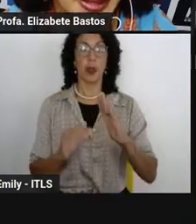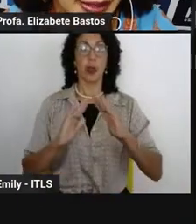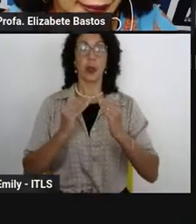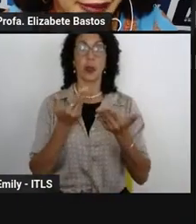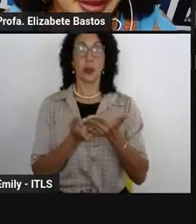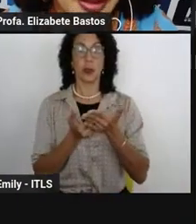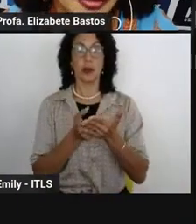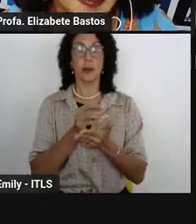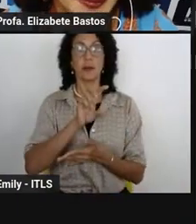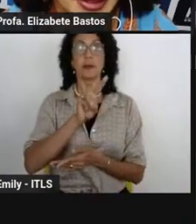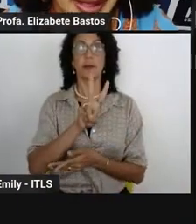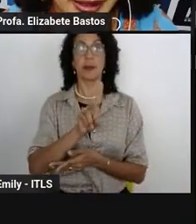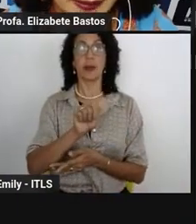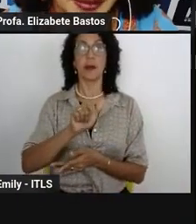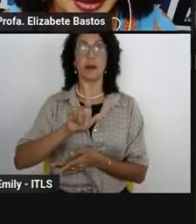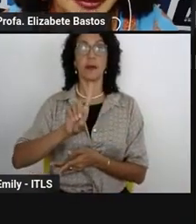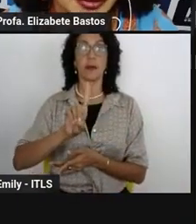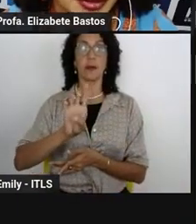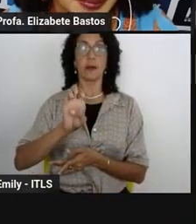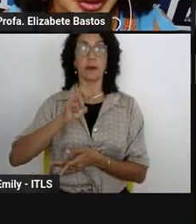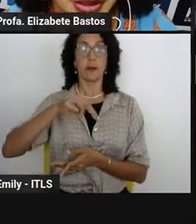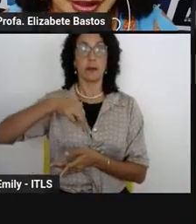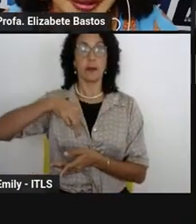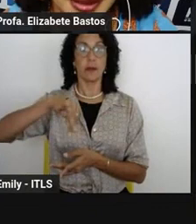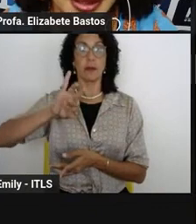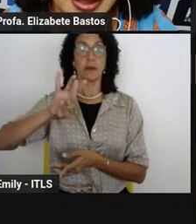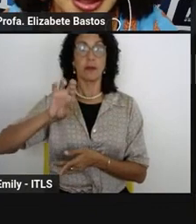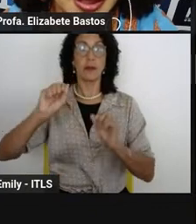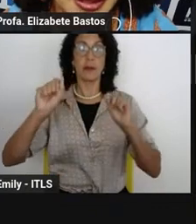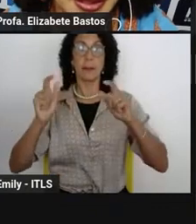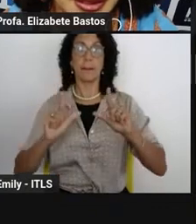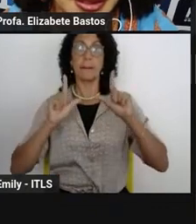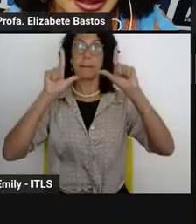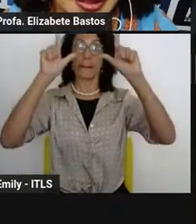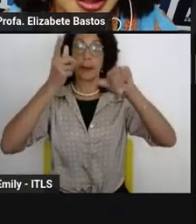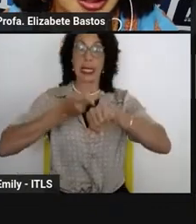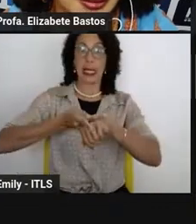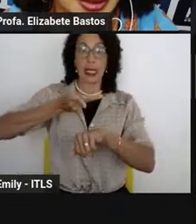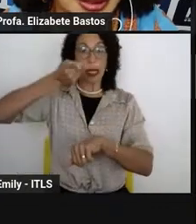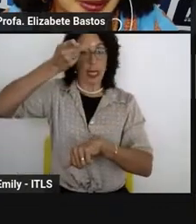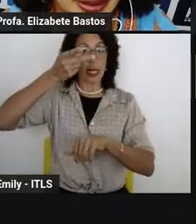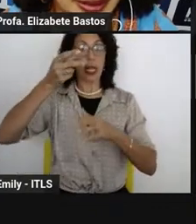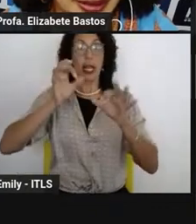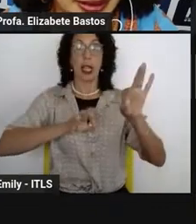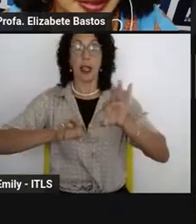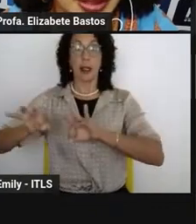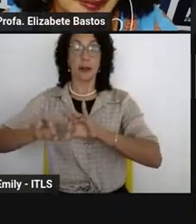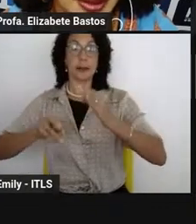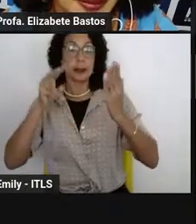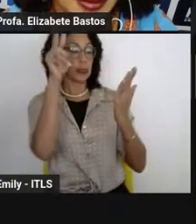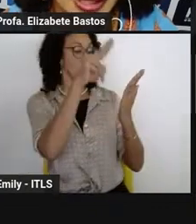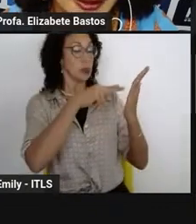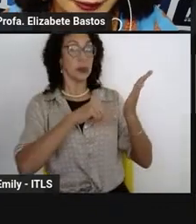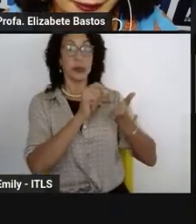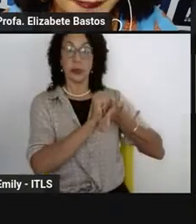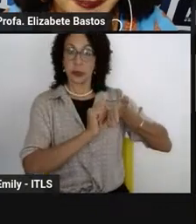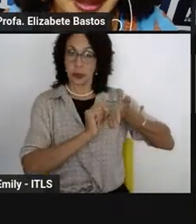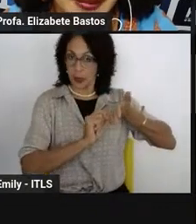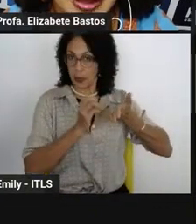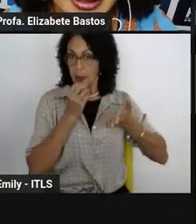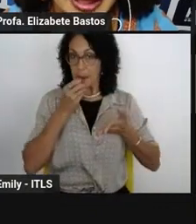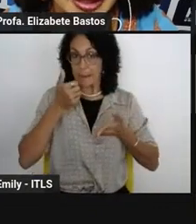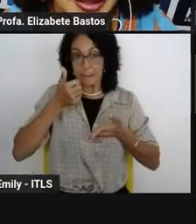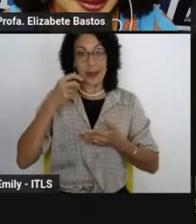Valdemira, foi premiada por desenvolver um projeto, né, de leitura e escrita através da Belgo, ganhou